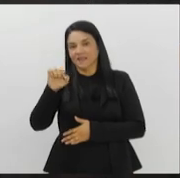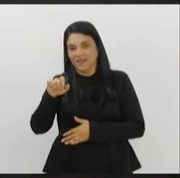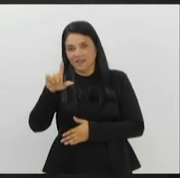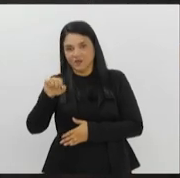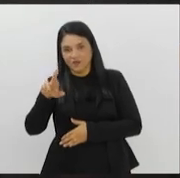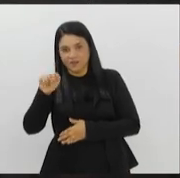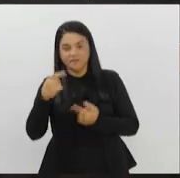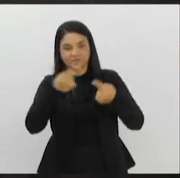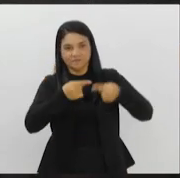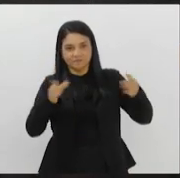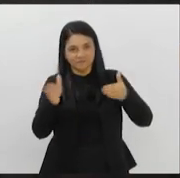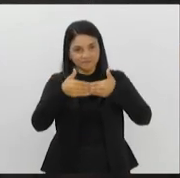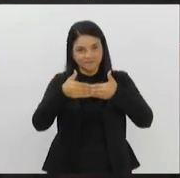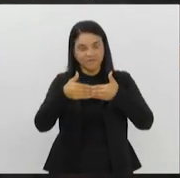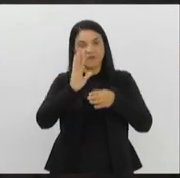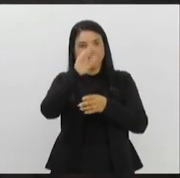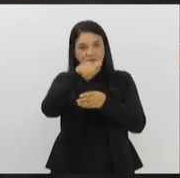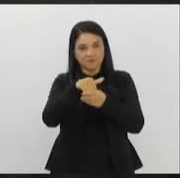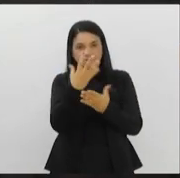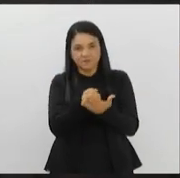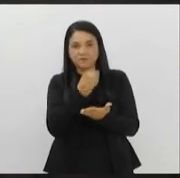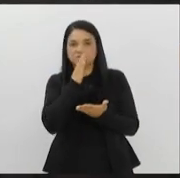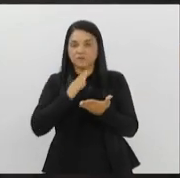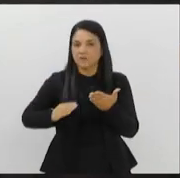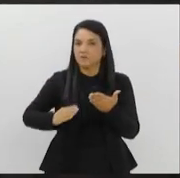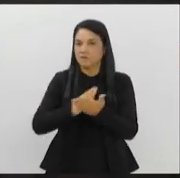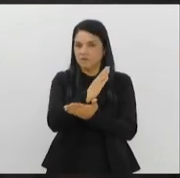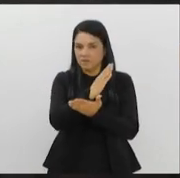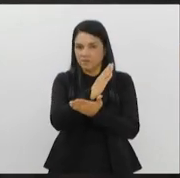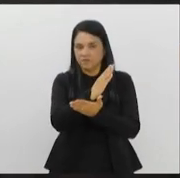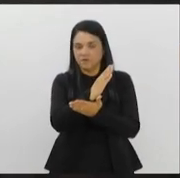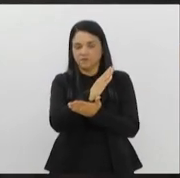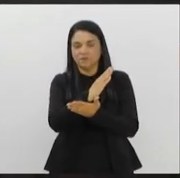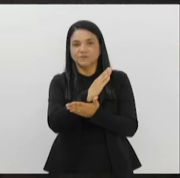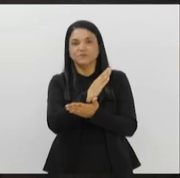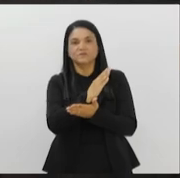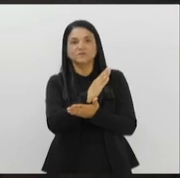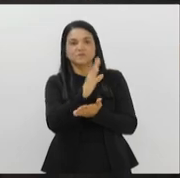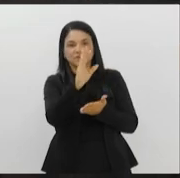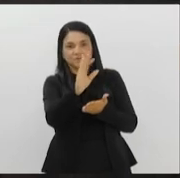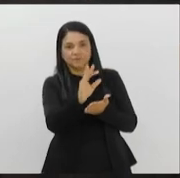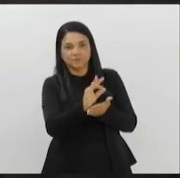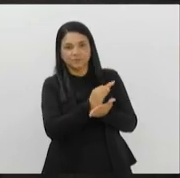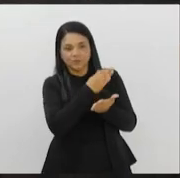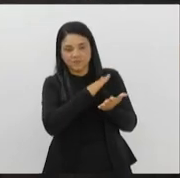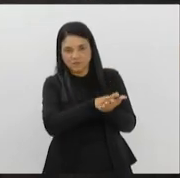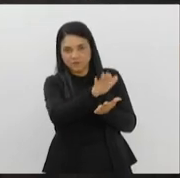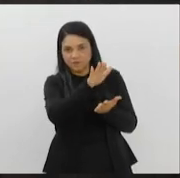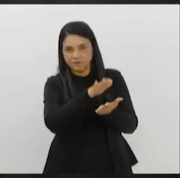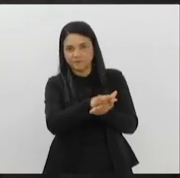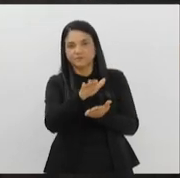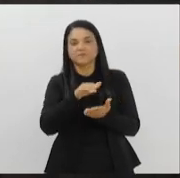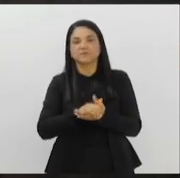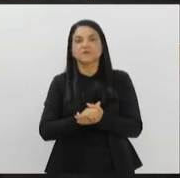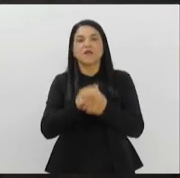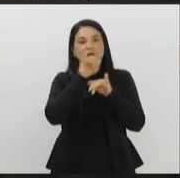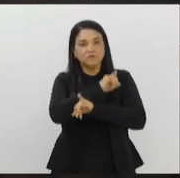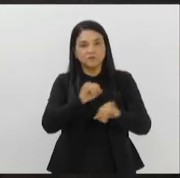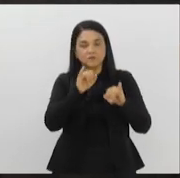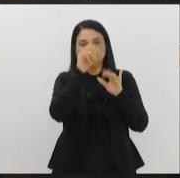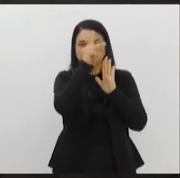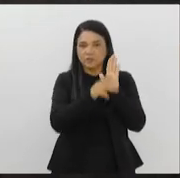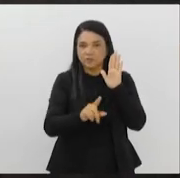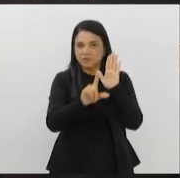discutir, encerrada a discussão. Em votação, senhores que aprovam, permaneçam como estão. Aprovado, vai a promulgação.